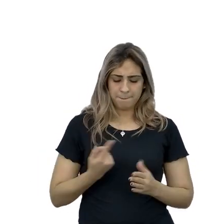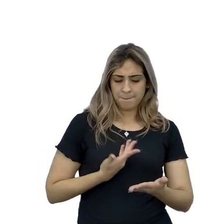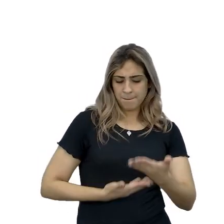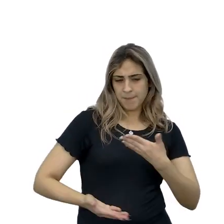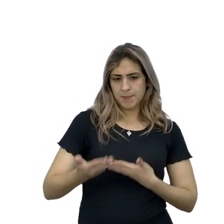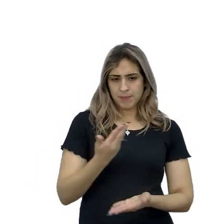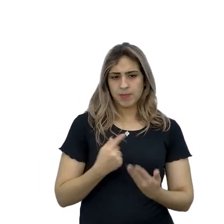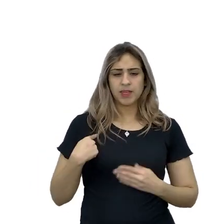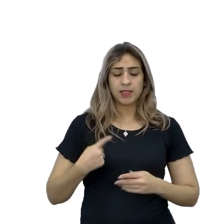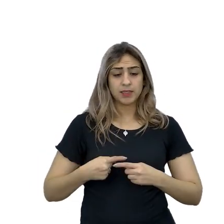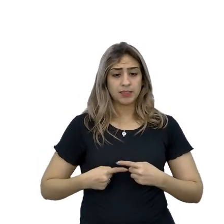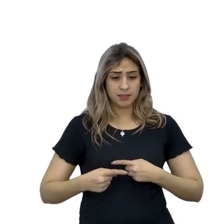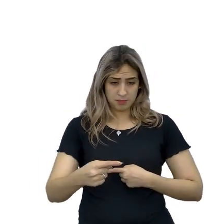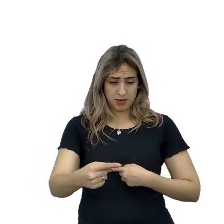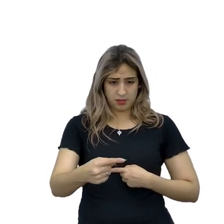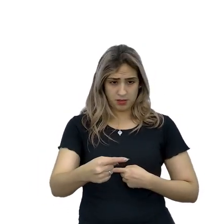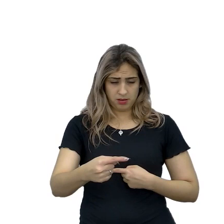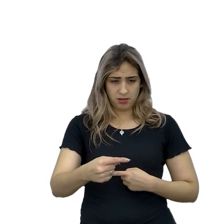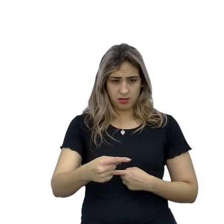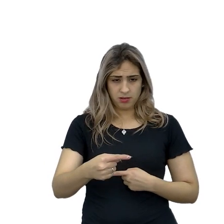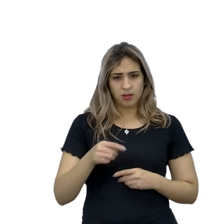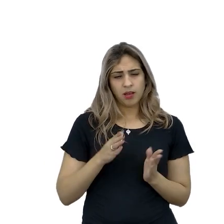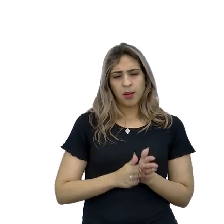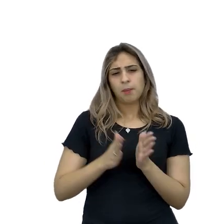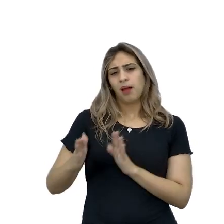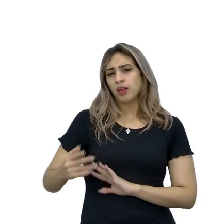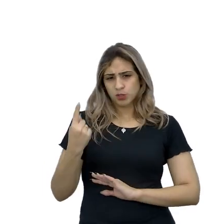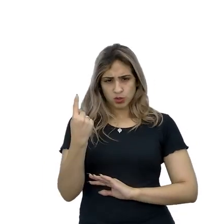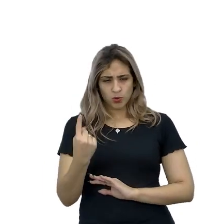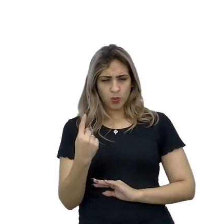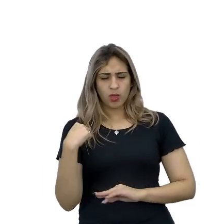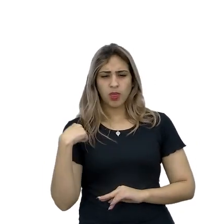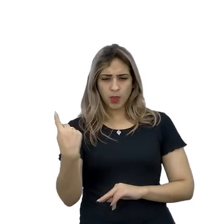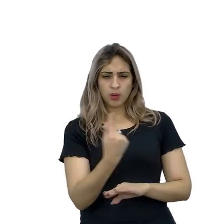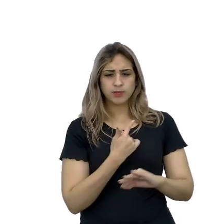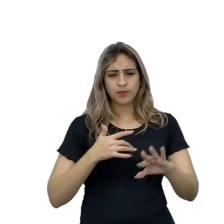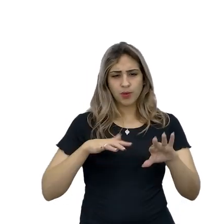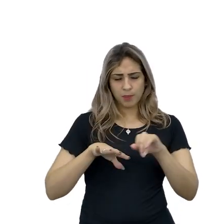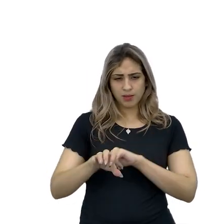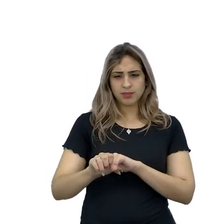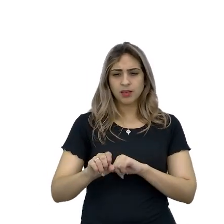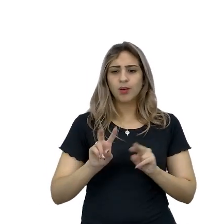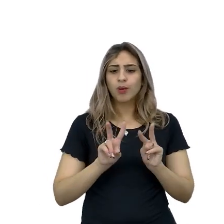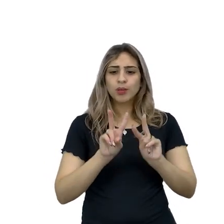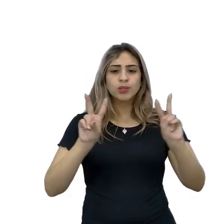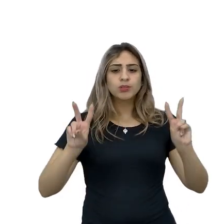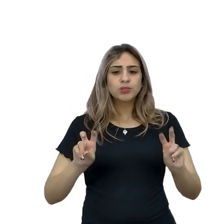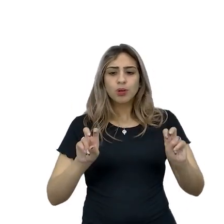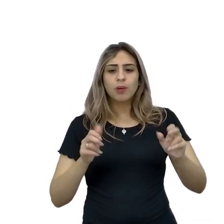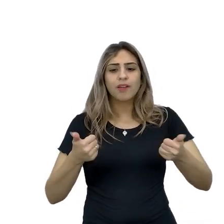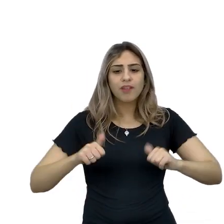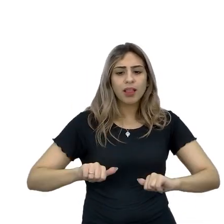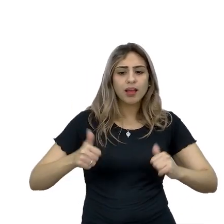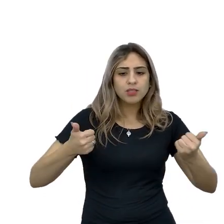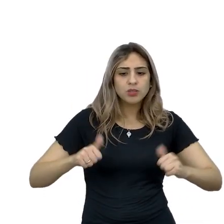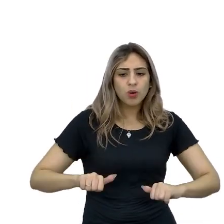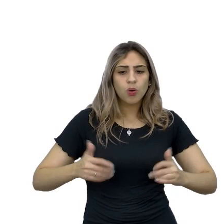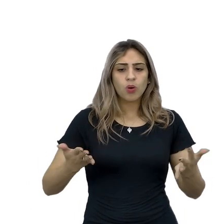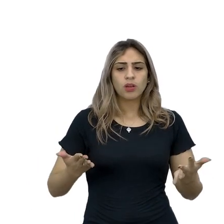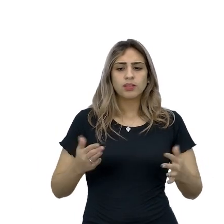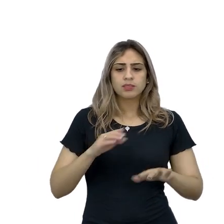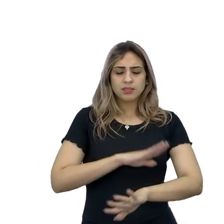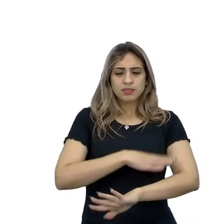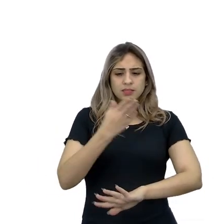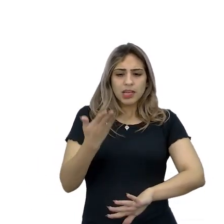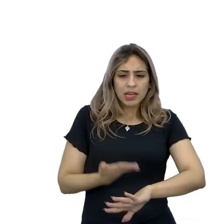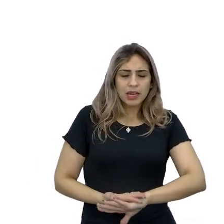tratamos, né, na semana, na parte 1, né, da nossa formação, sobre, né, as avaliações, né, da